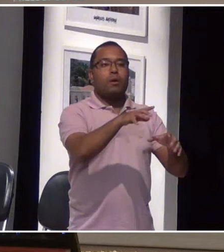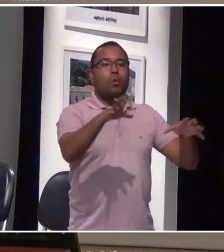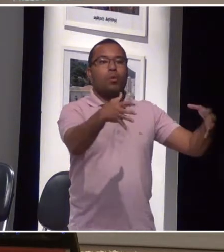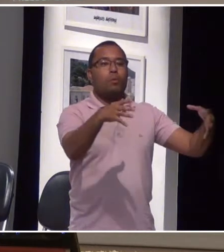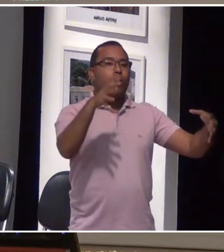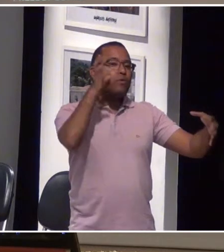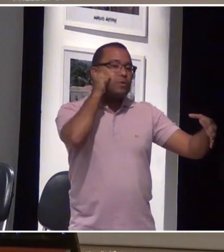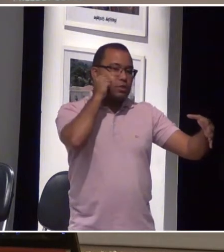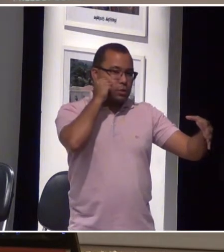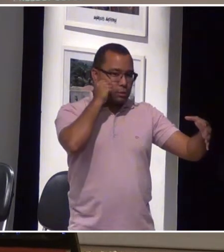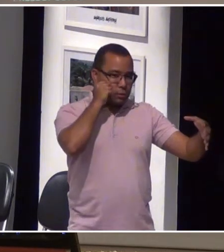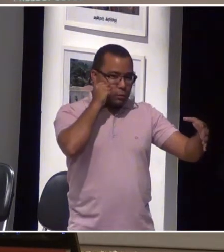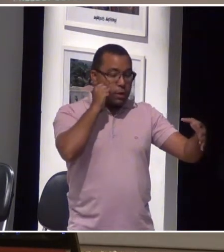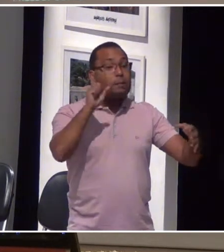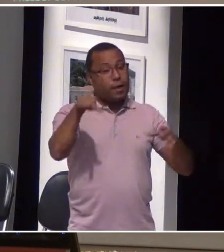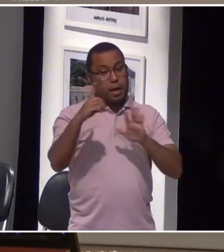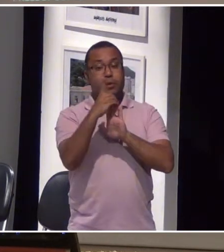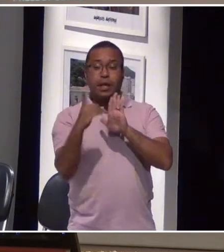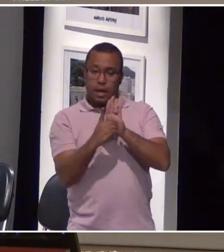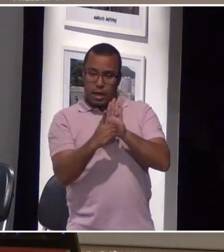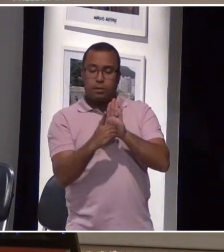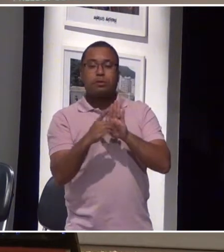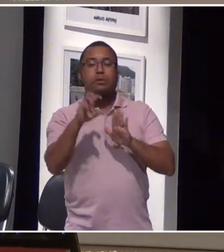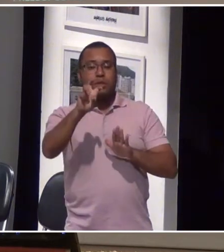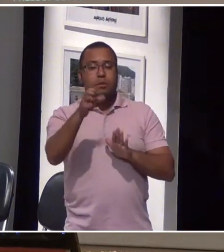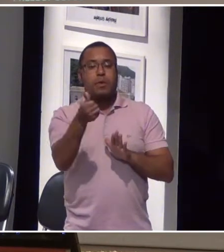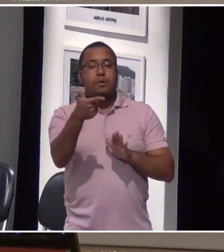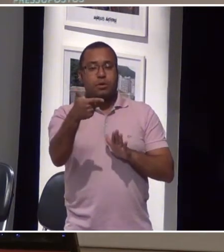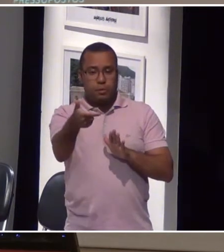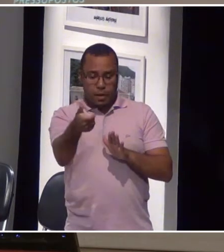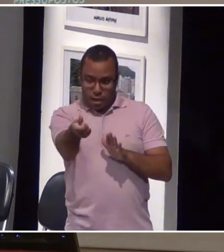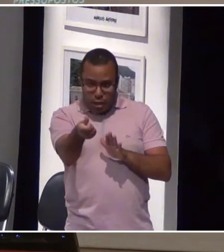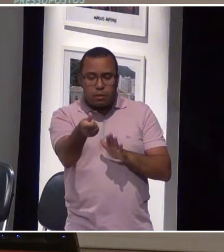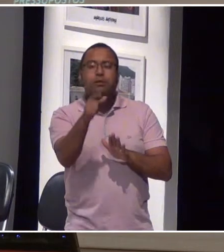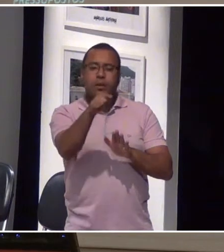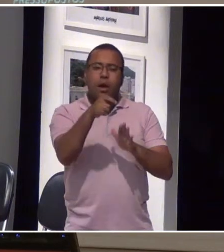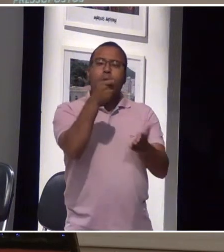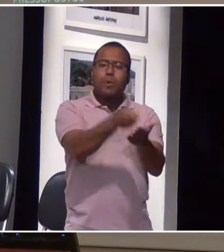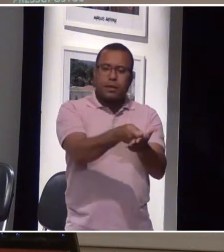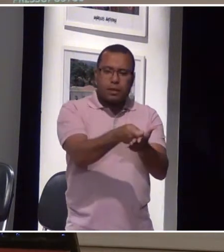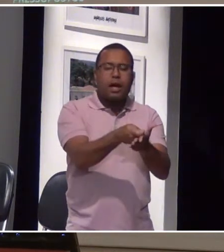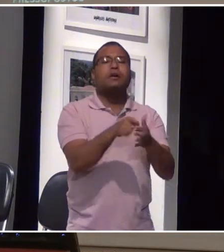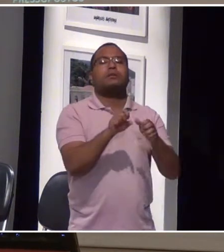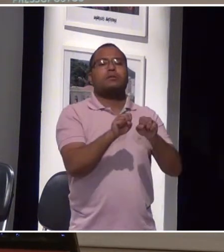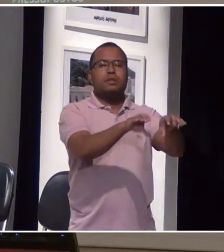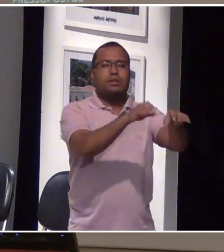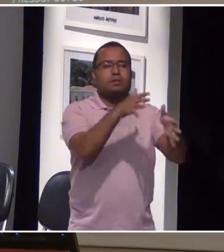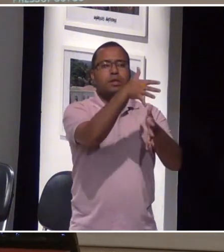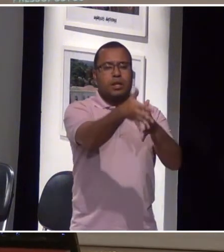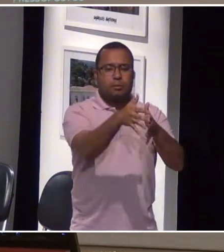ouvintes, como um dos efeitos do Decreto 5626, que instituiu, então, essa obrigatoriedade para todos os professores,